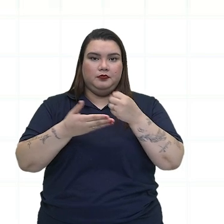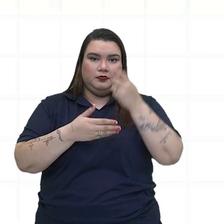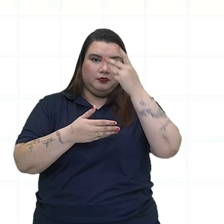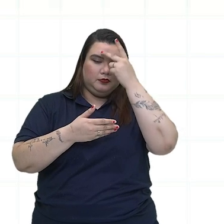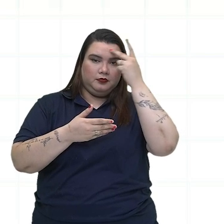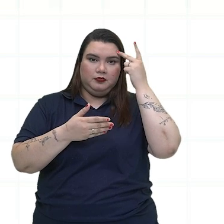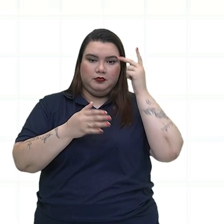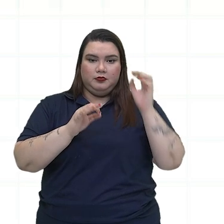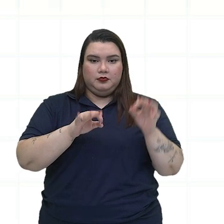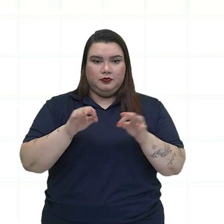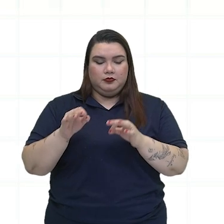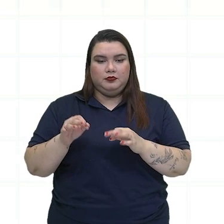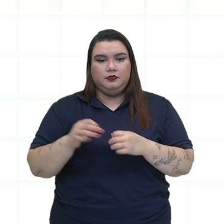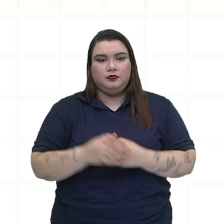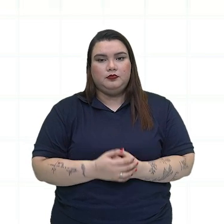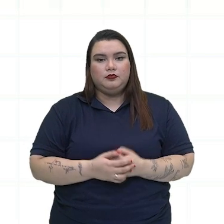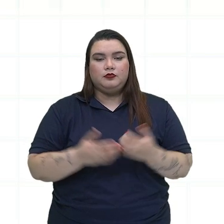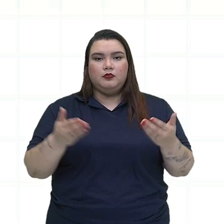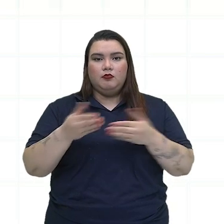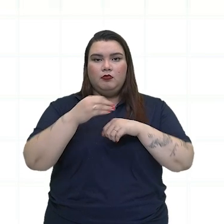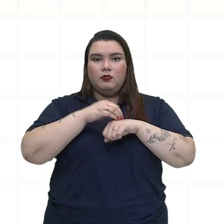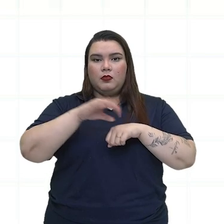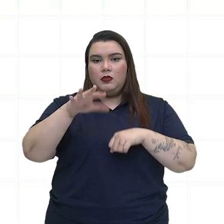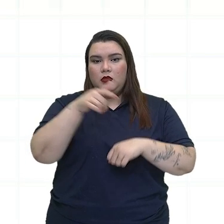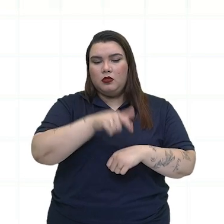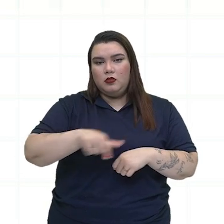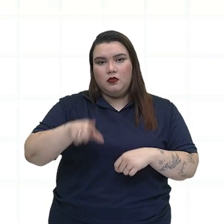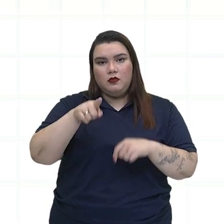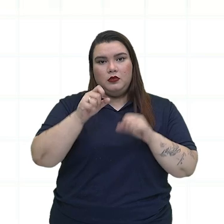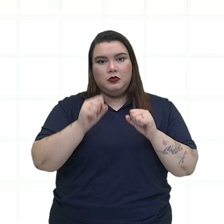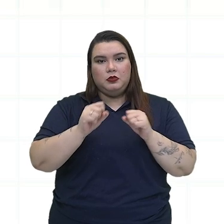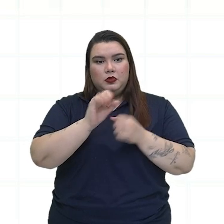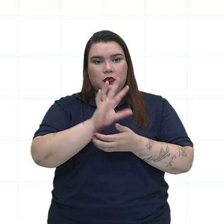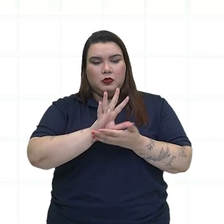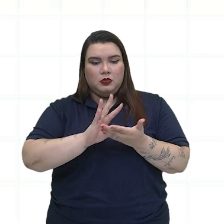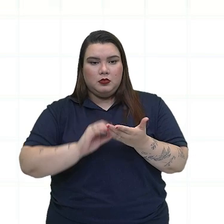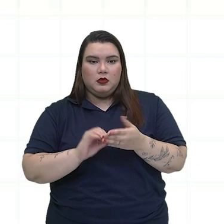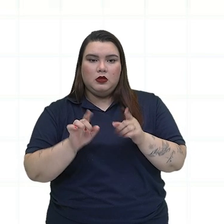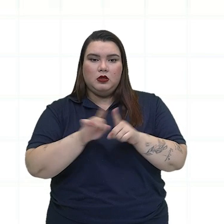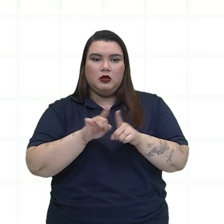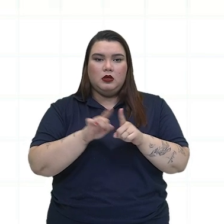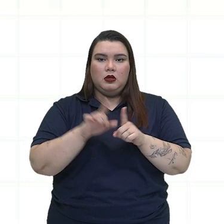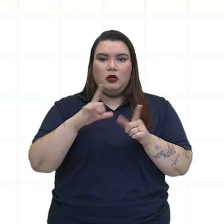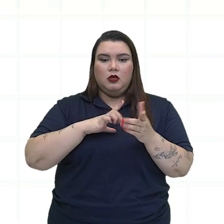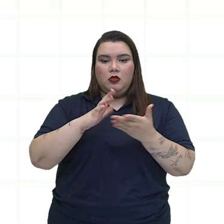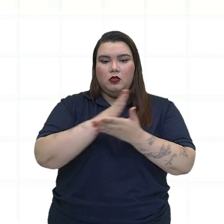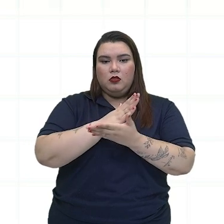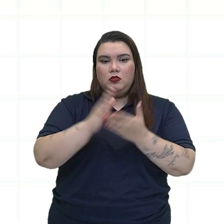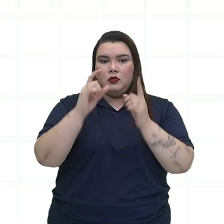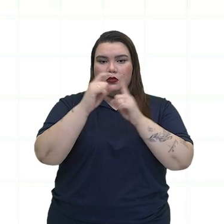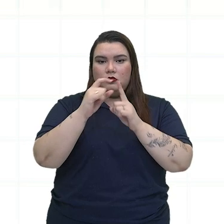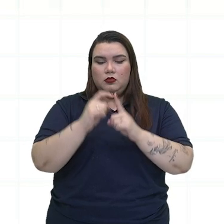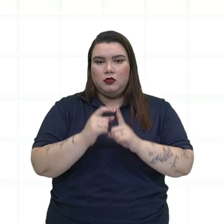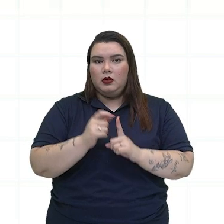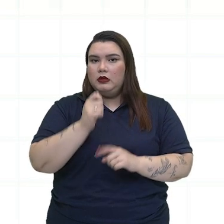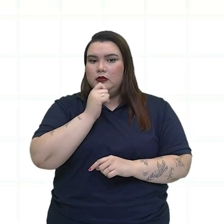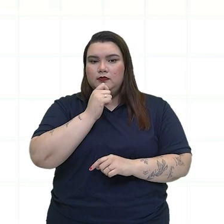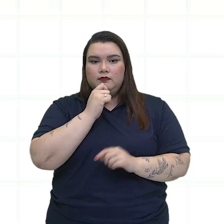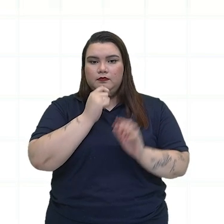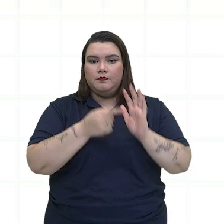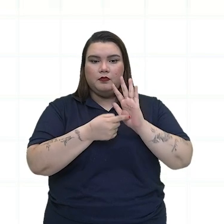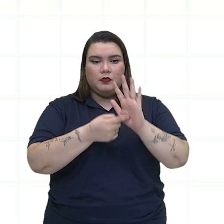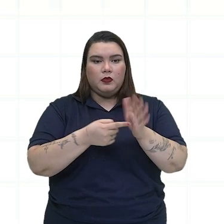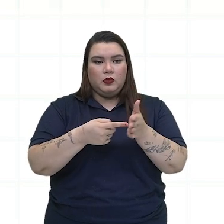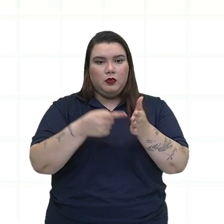pessoas, informações básicas. Vou falar mais uma vez, você pode repetir. E também tem algumas palavrinhas aqui que ainda não apareceram no